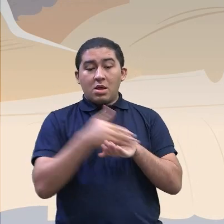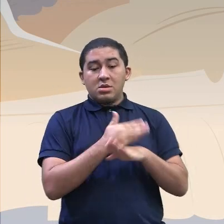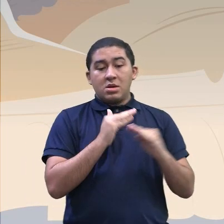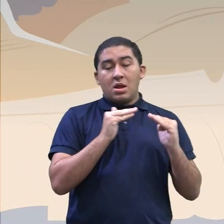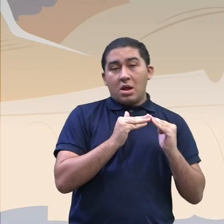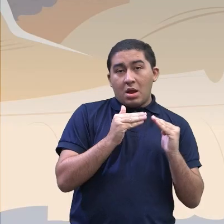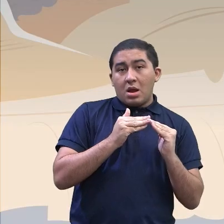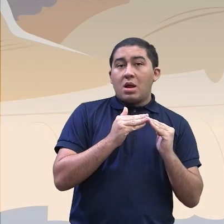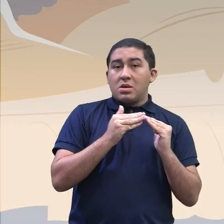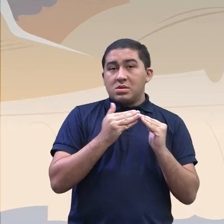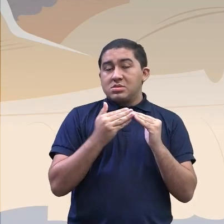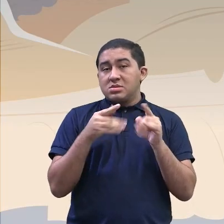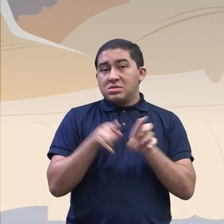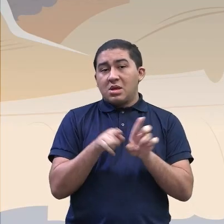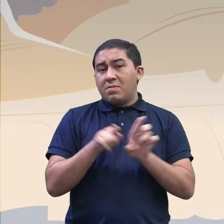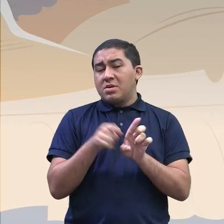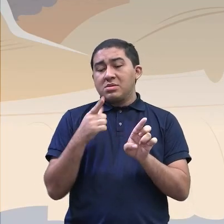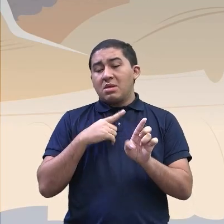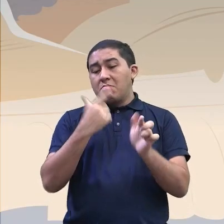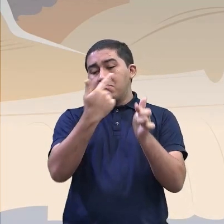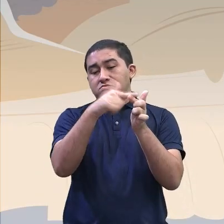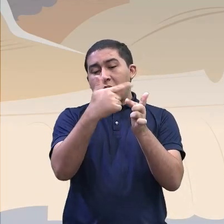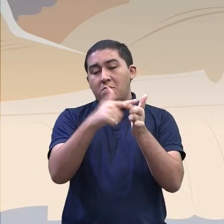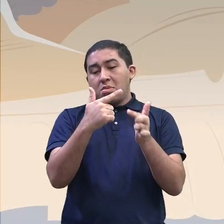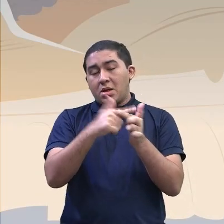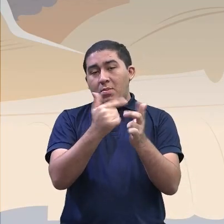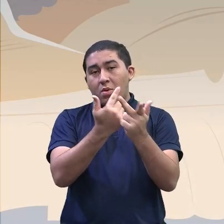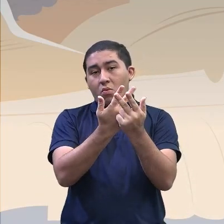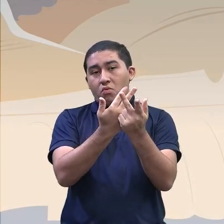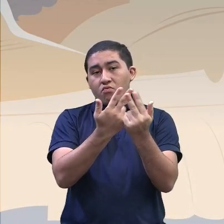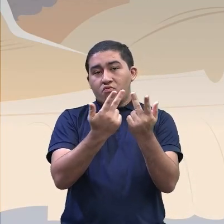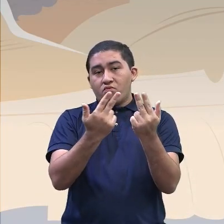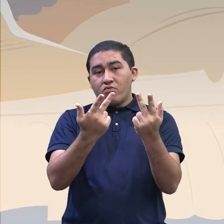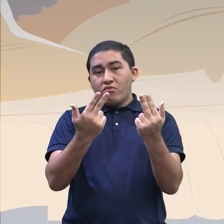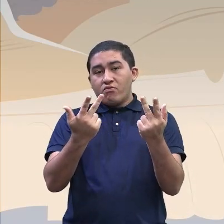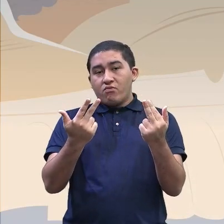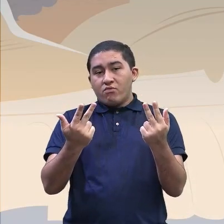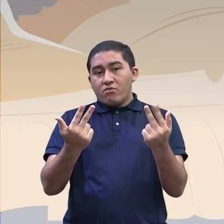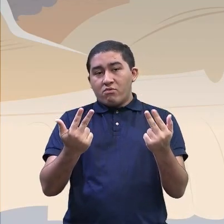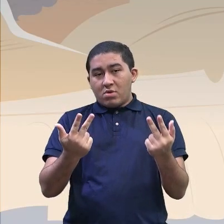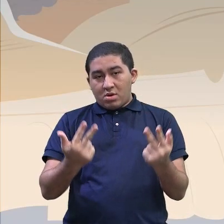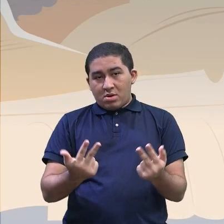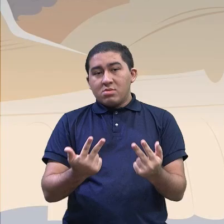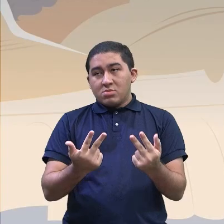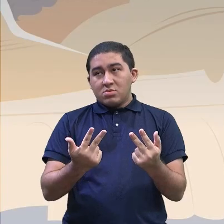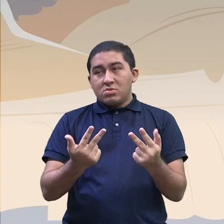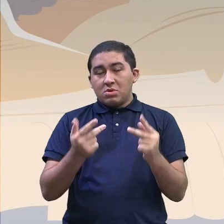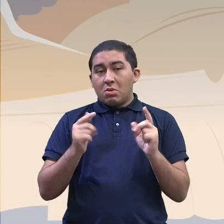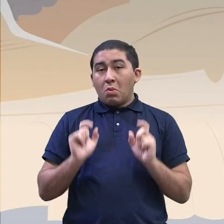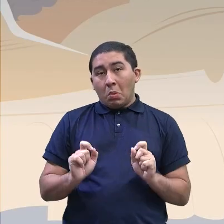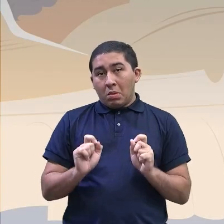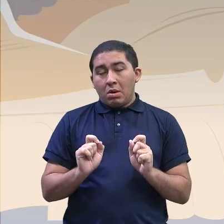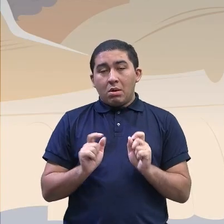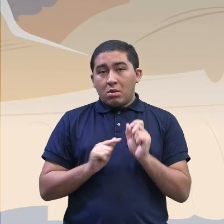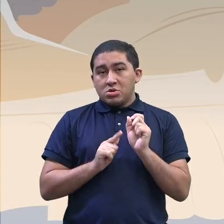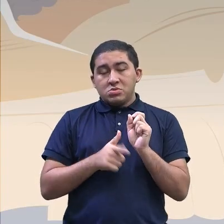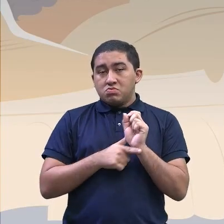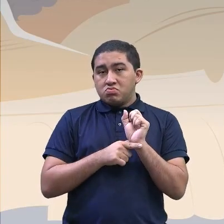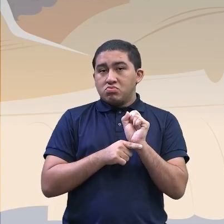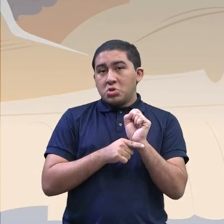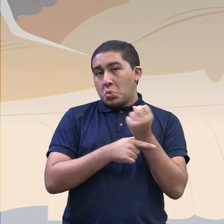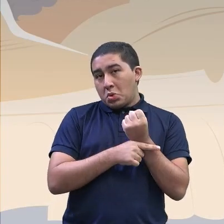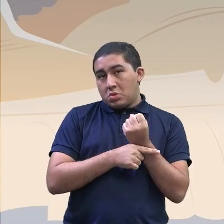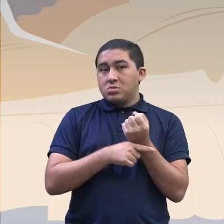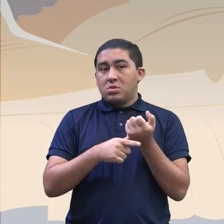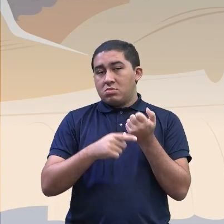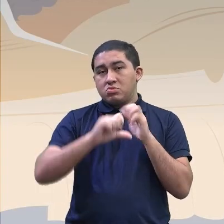faz um maior problema, causa um maior problema, né? De segurança, de